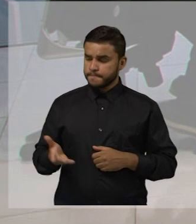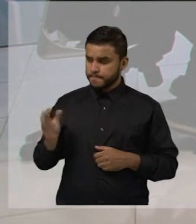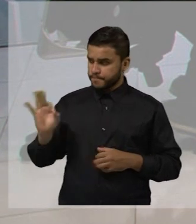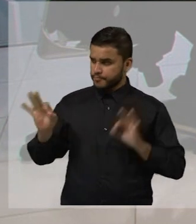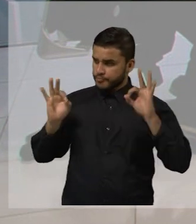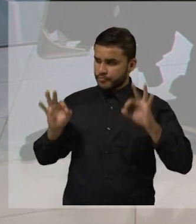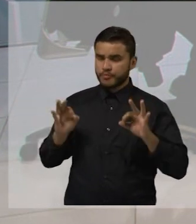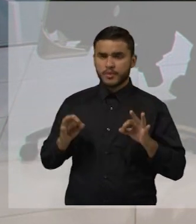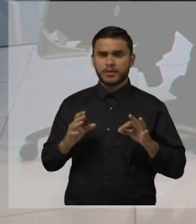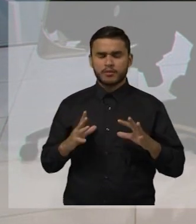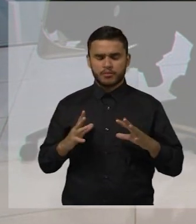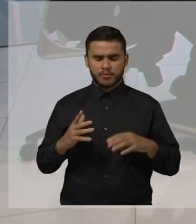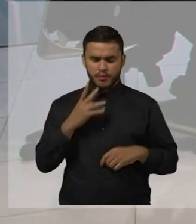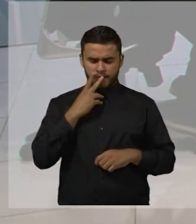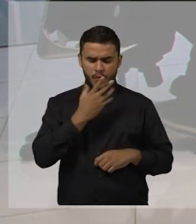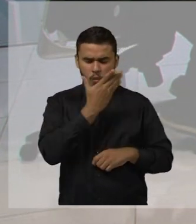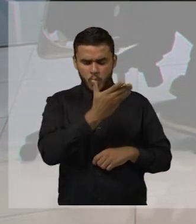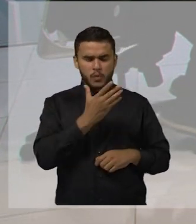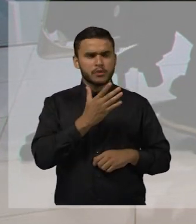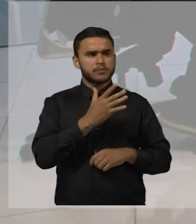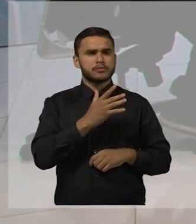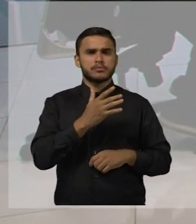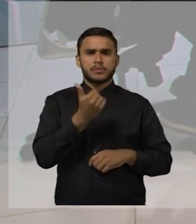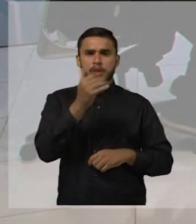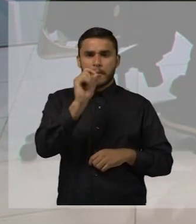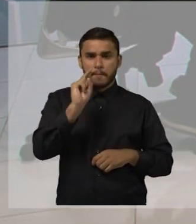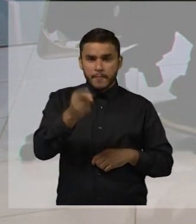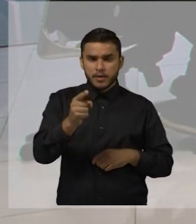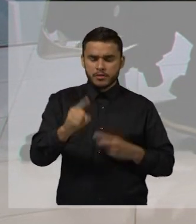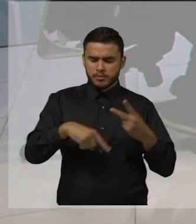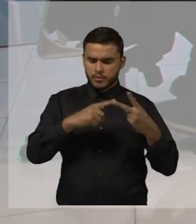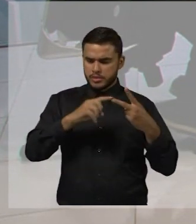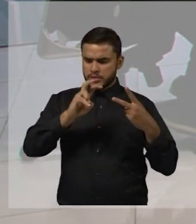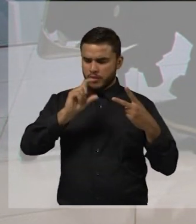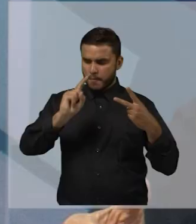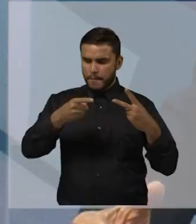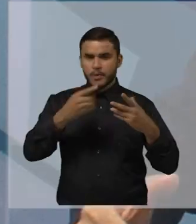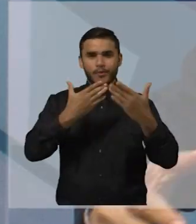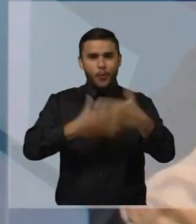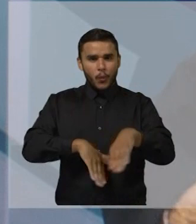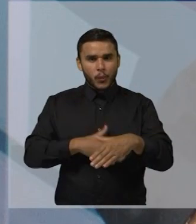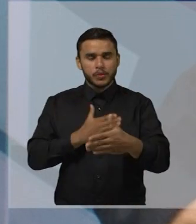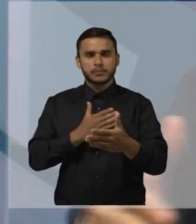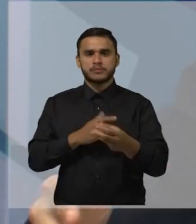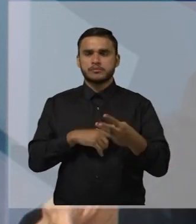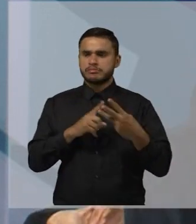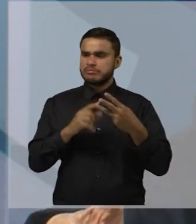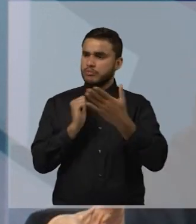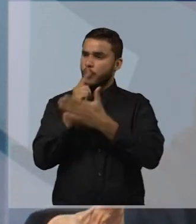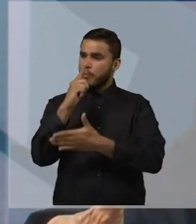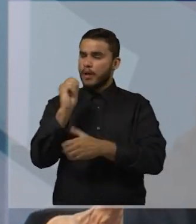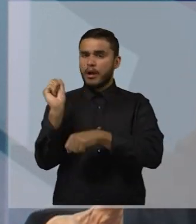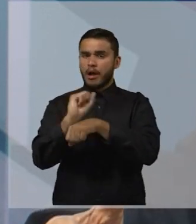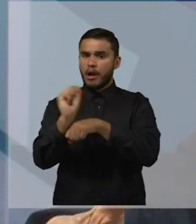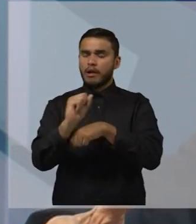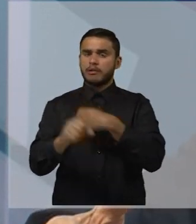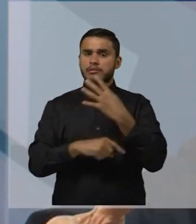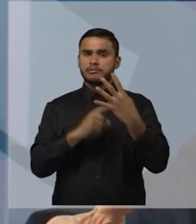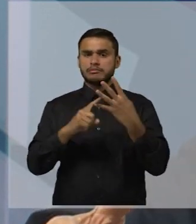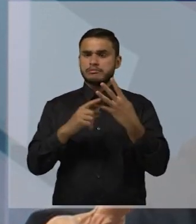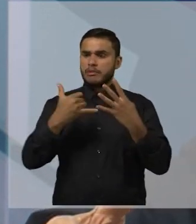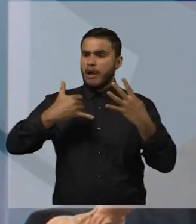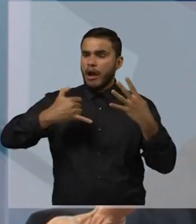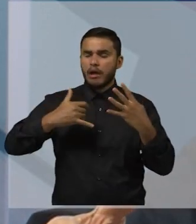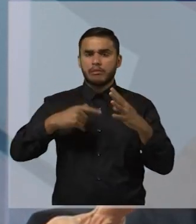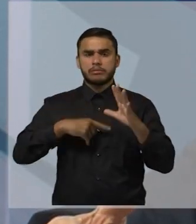disse, o governador contratou 10 mil, depois contratou 5 mil, comprou carros e uma frota, o estado do Ceará gastou